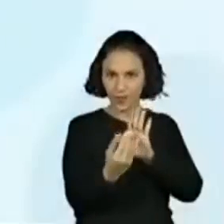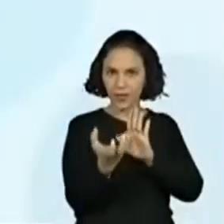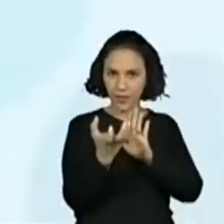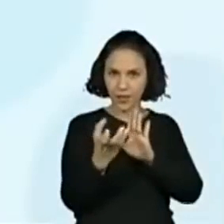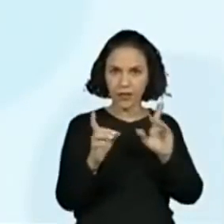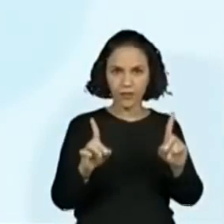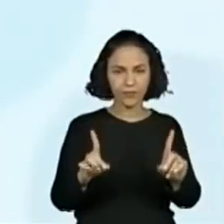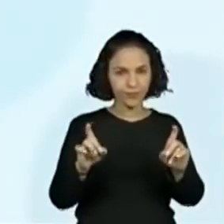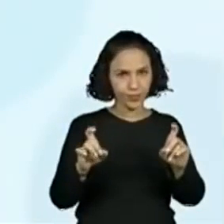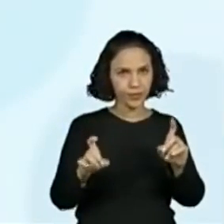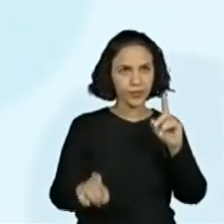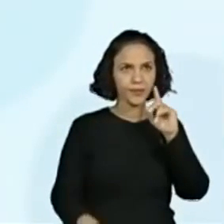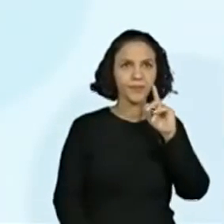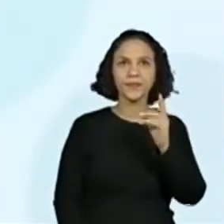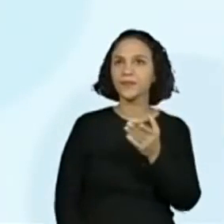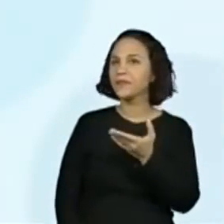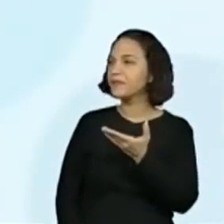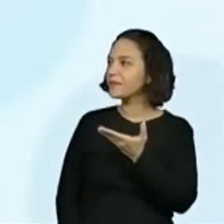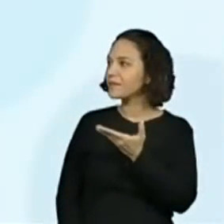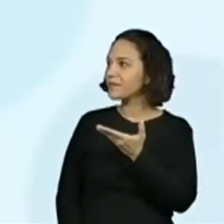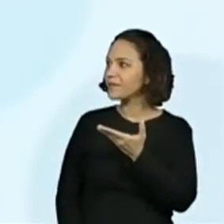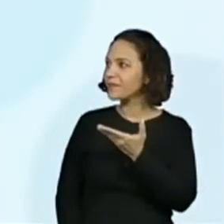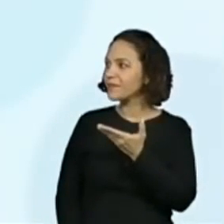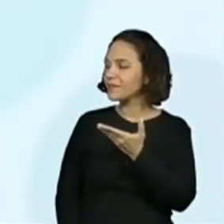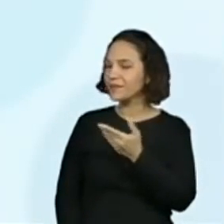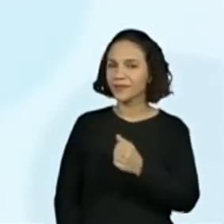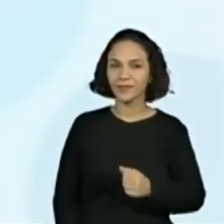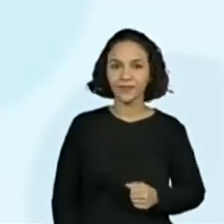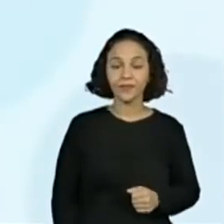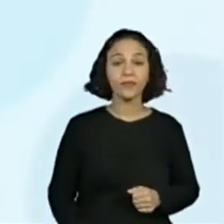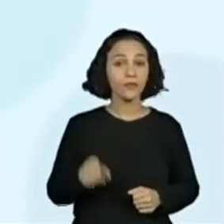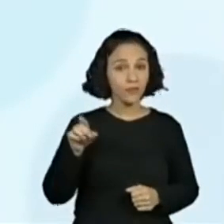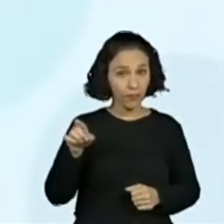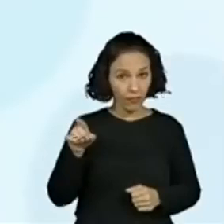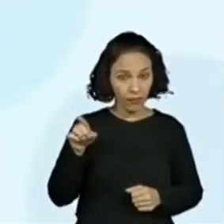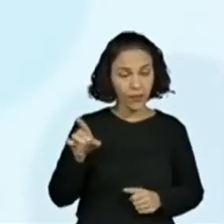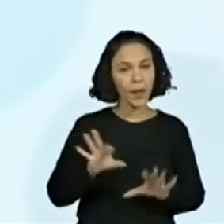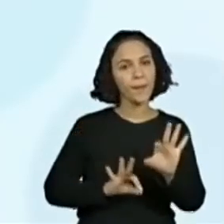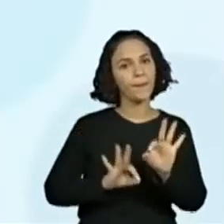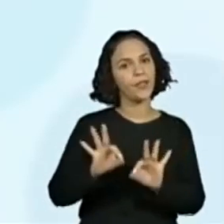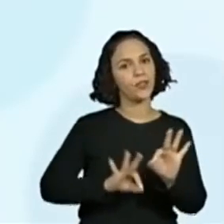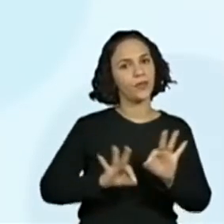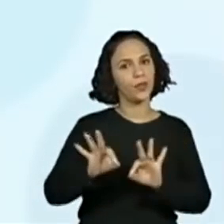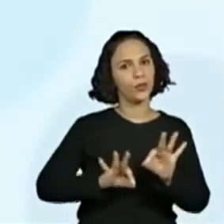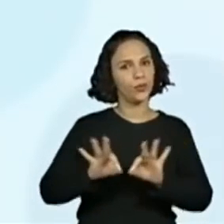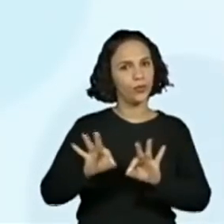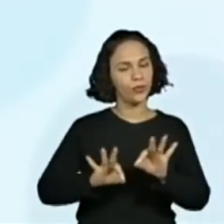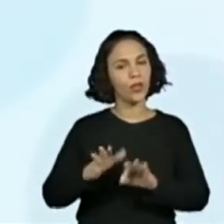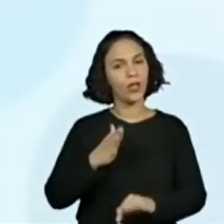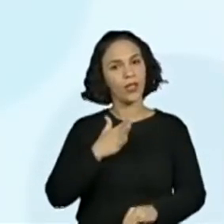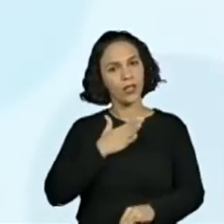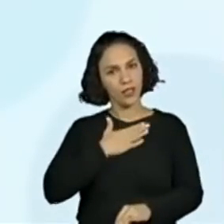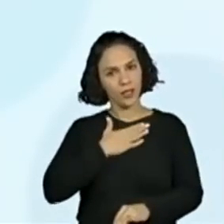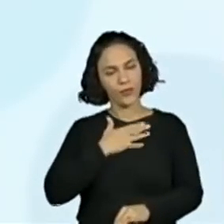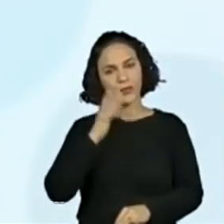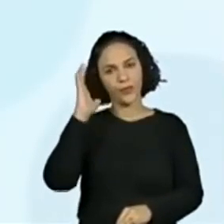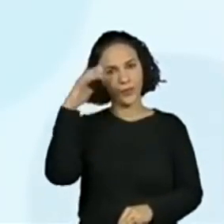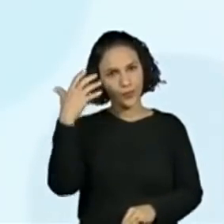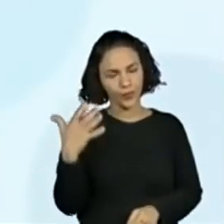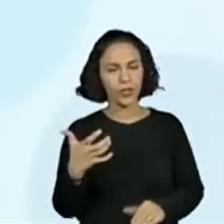aí. Este é o planejamento que a gente construiu aqui, eu e a professora